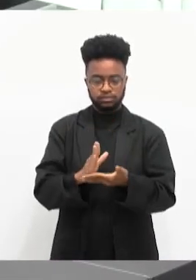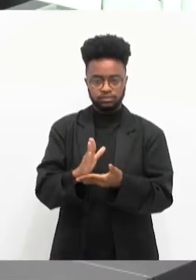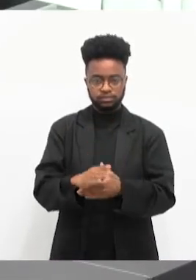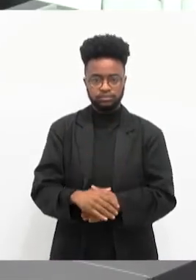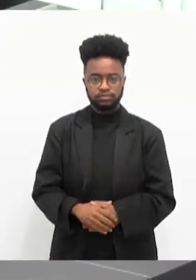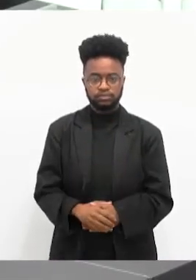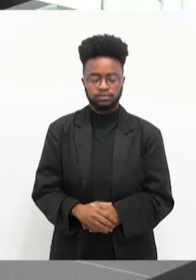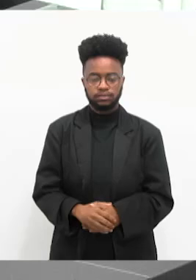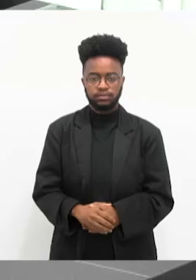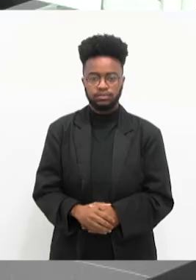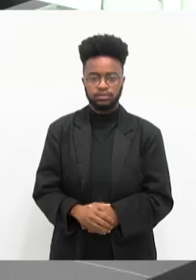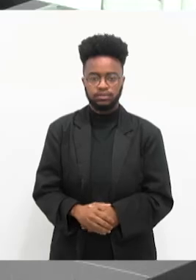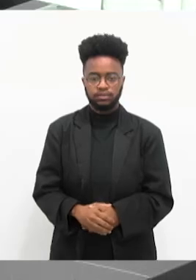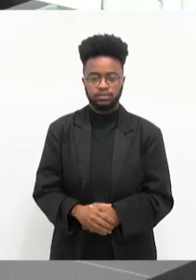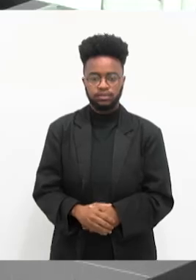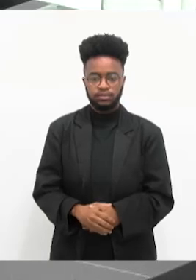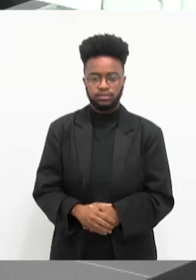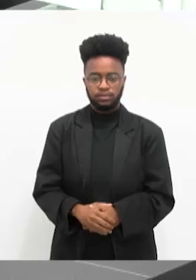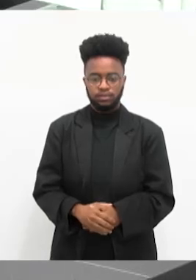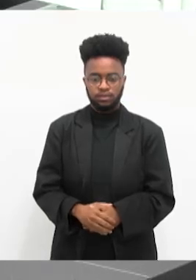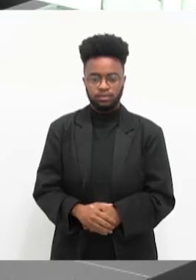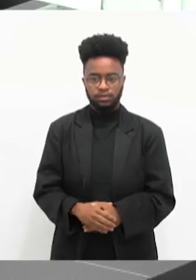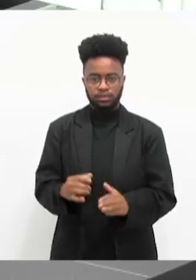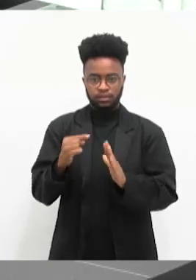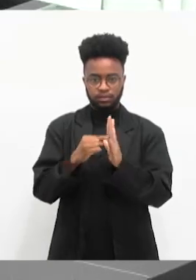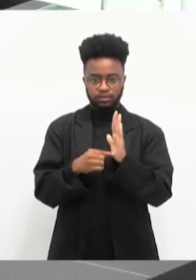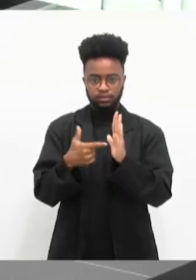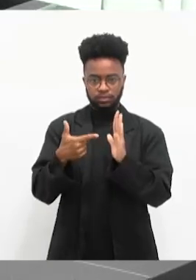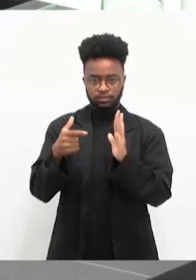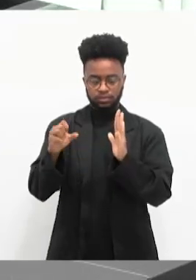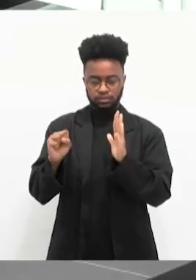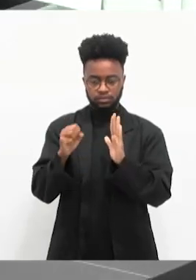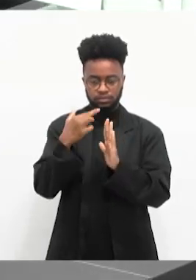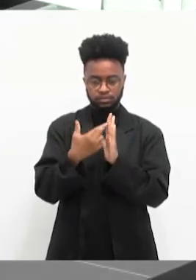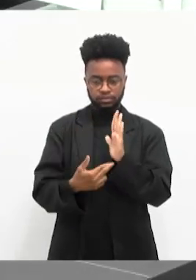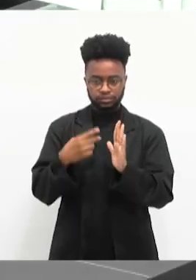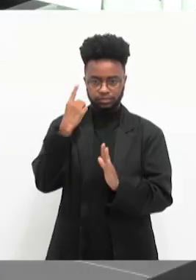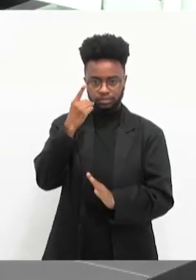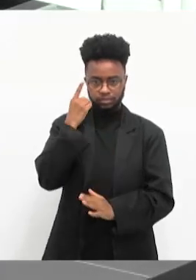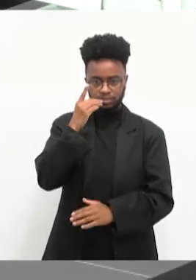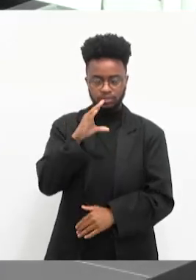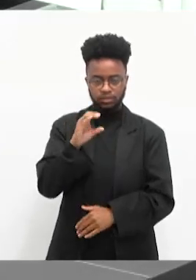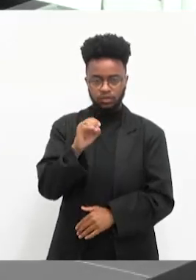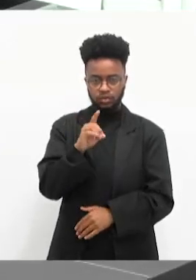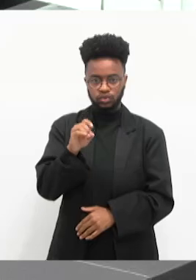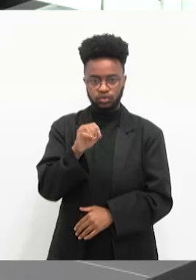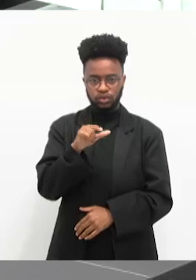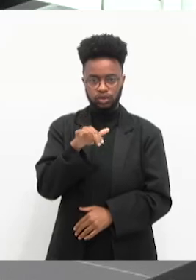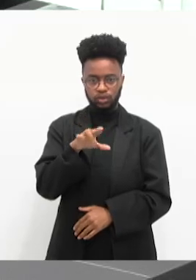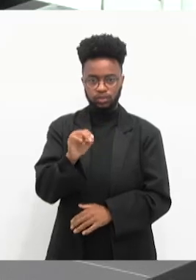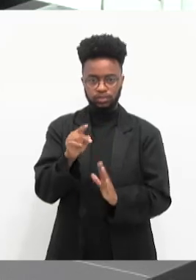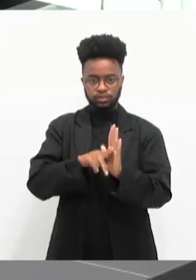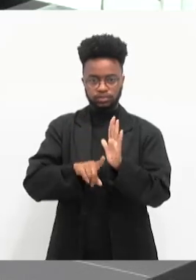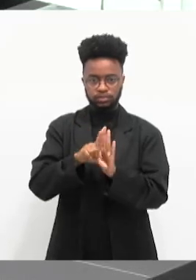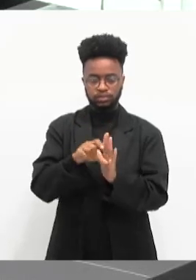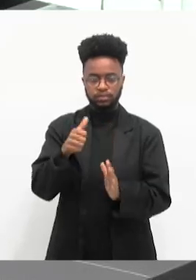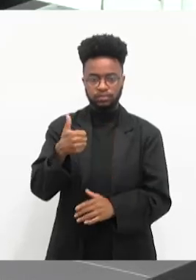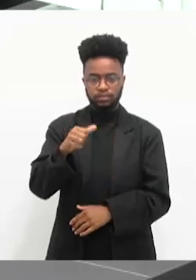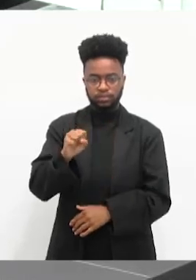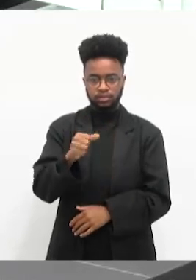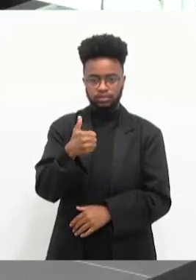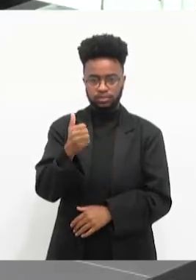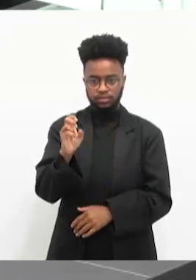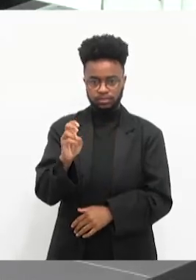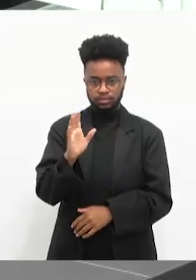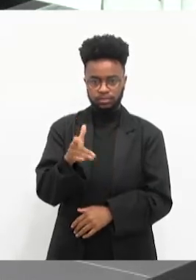estão. Aprovado. Item 28, sob a relatoria do deputado Vinícius Cosolino, projeto de lei número